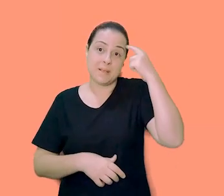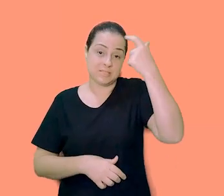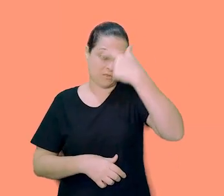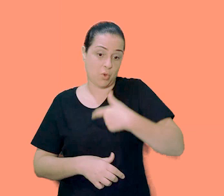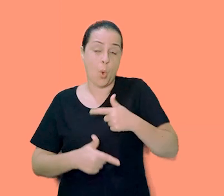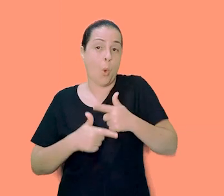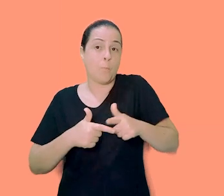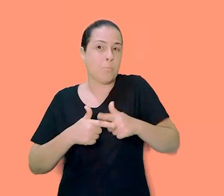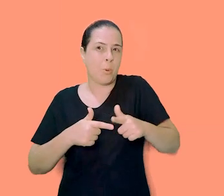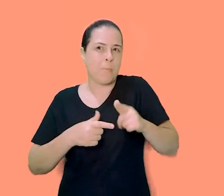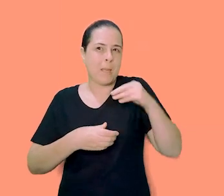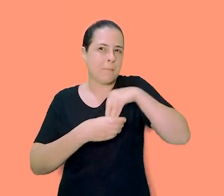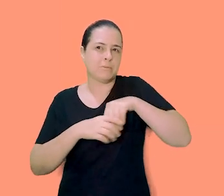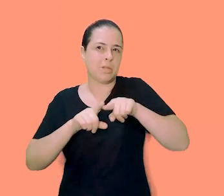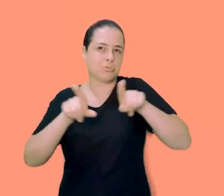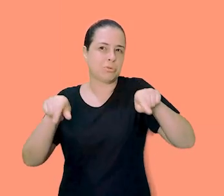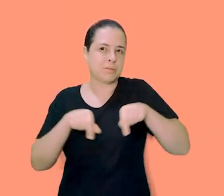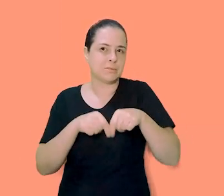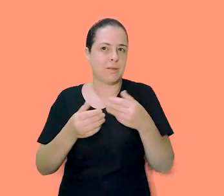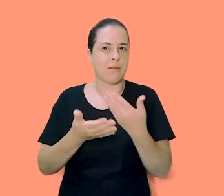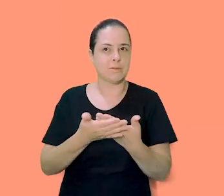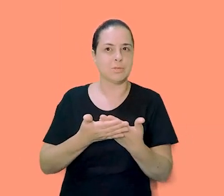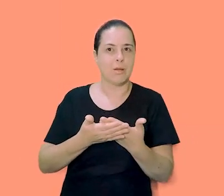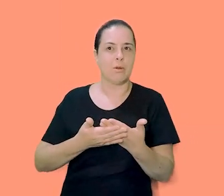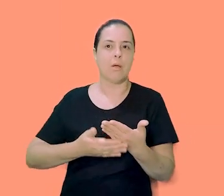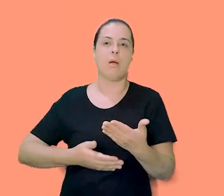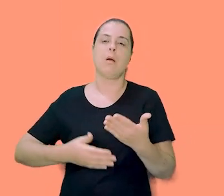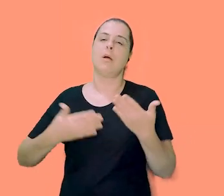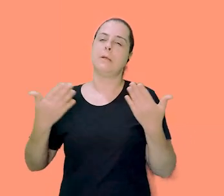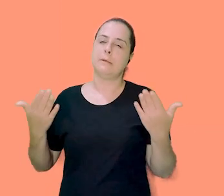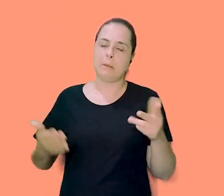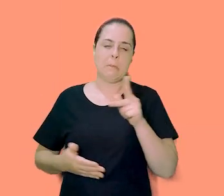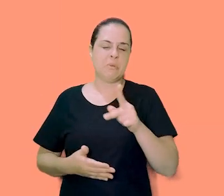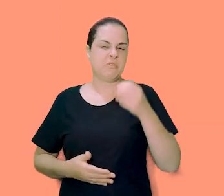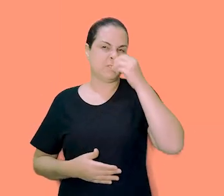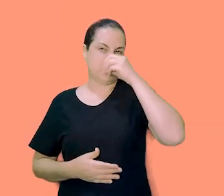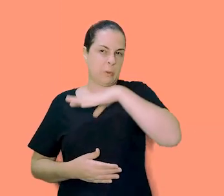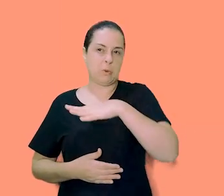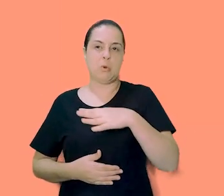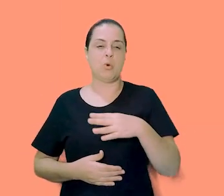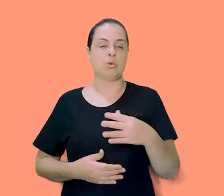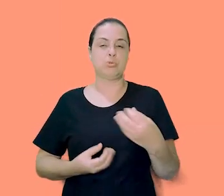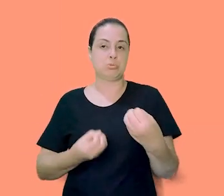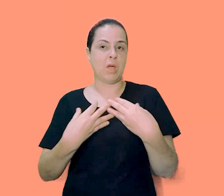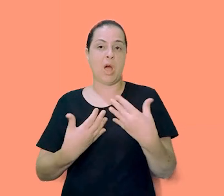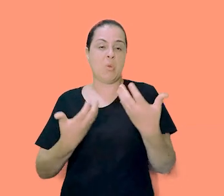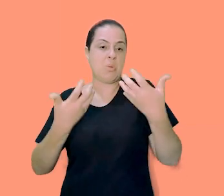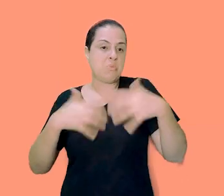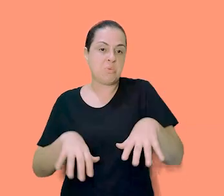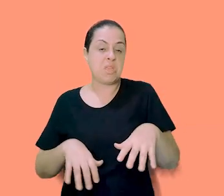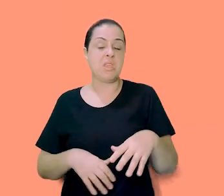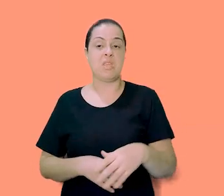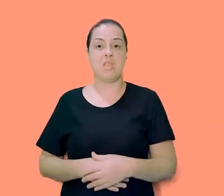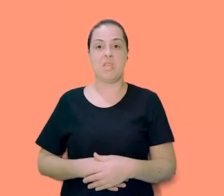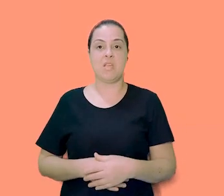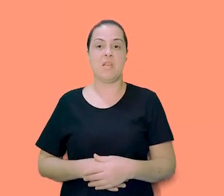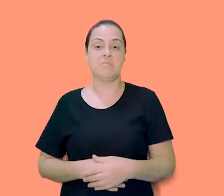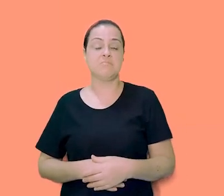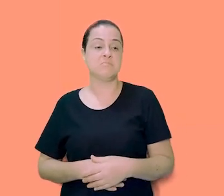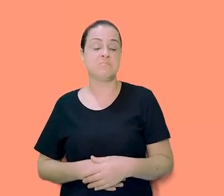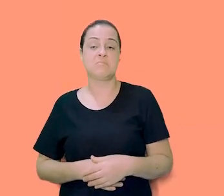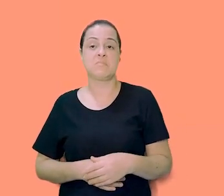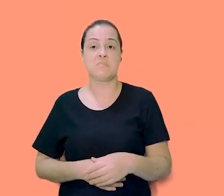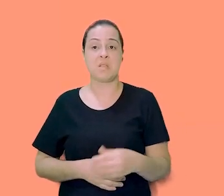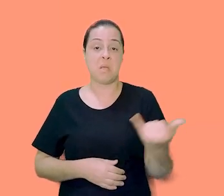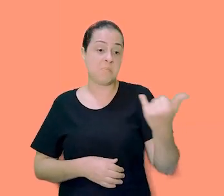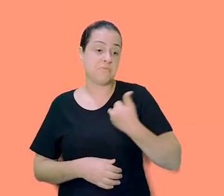aula deles. Então, eu tive professor que foi grosseiro comigo, professor que se recusava a dar aula para mim, professor que falava que não era